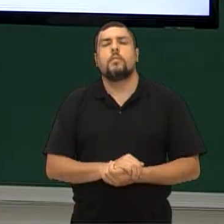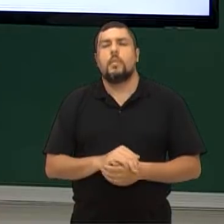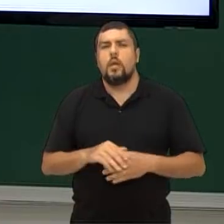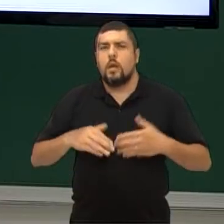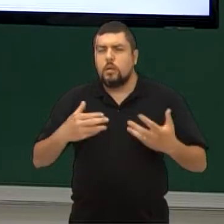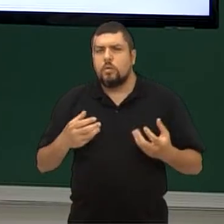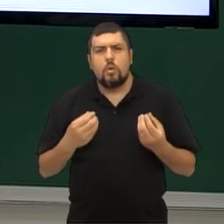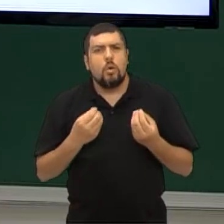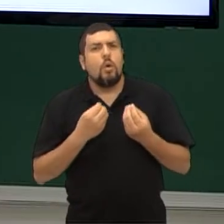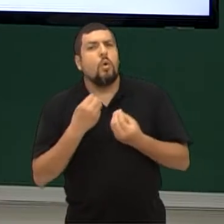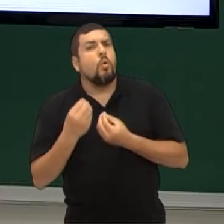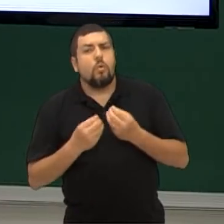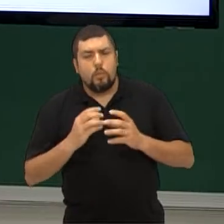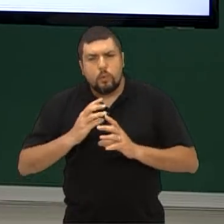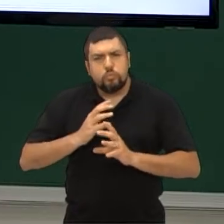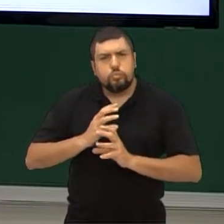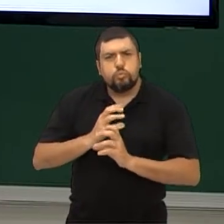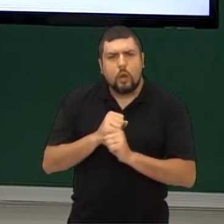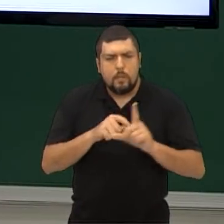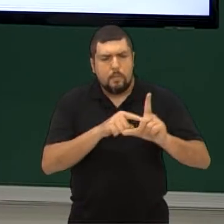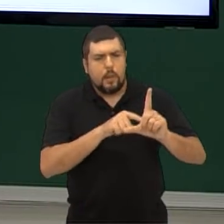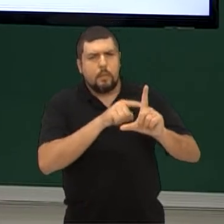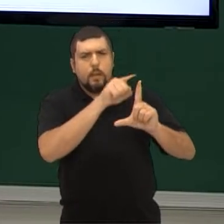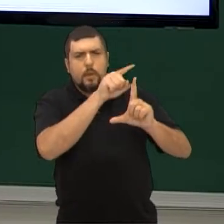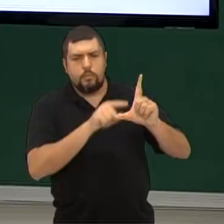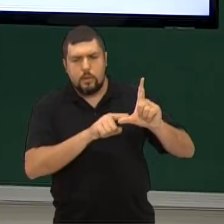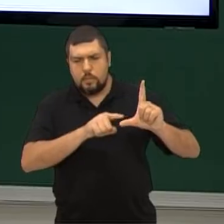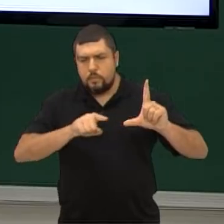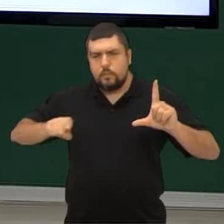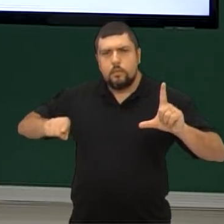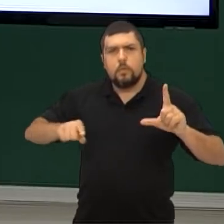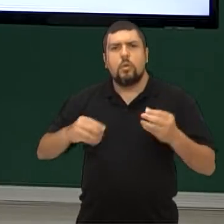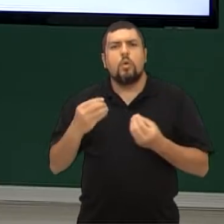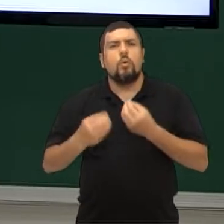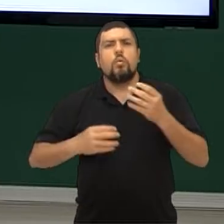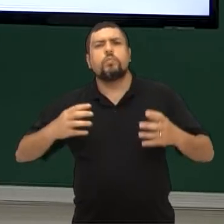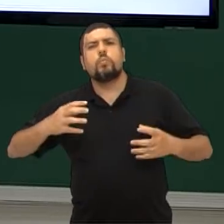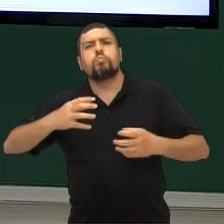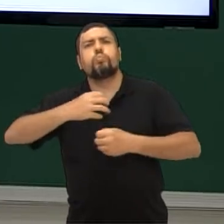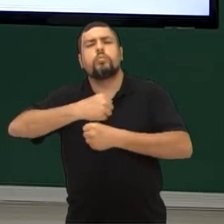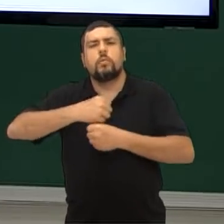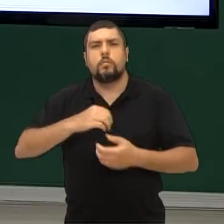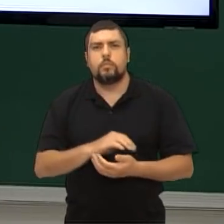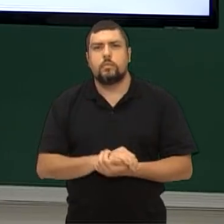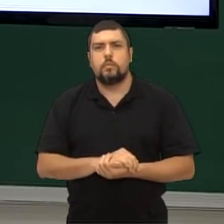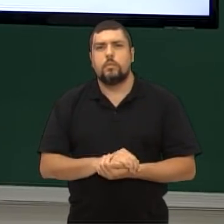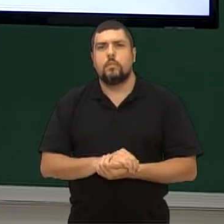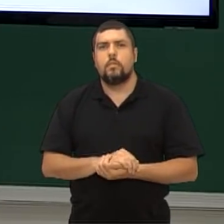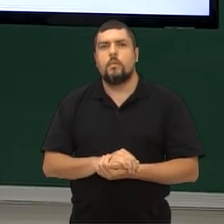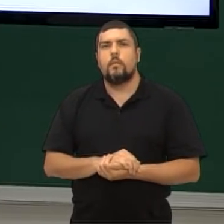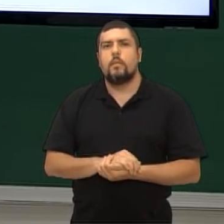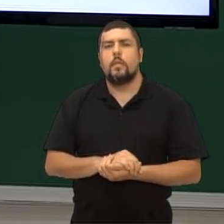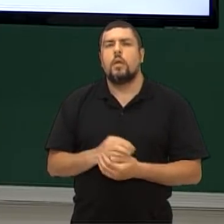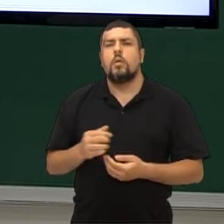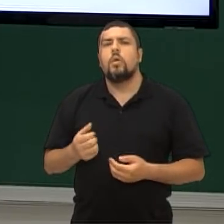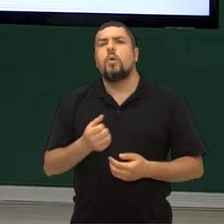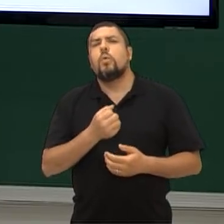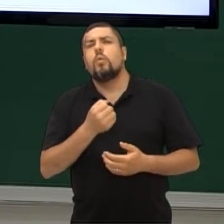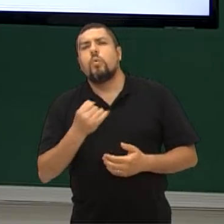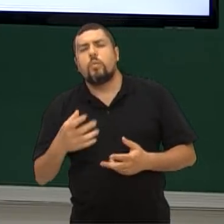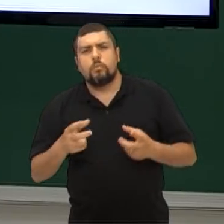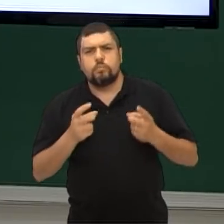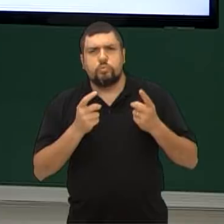E como que vocês vão juntar esses dados todos que eu acabei de entregar? Então, se eu perguntasse quantos bilhetes